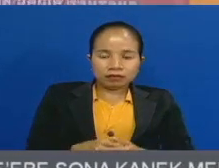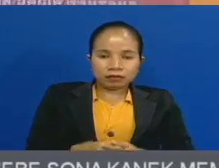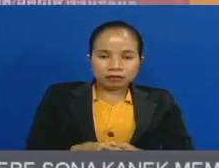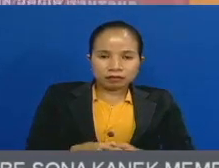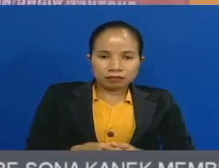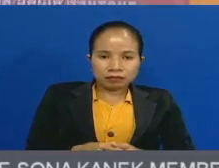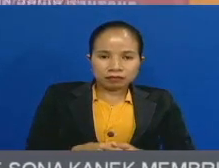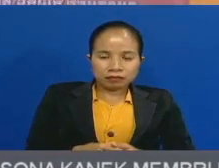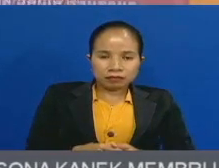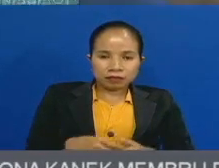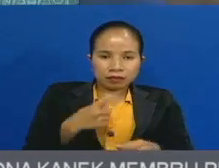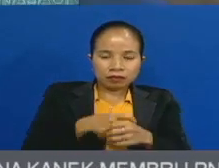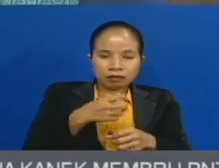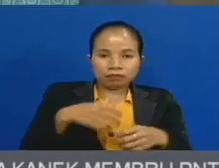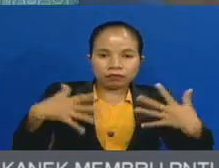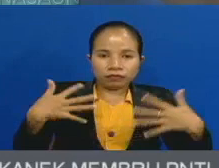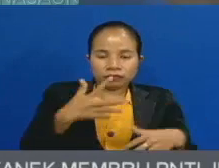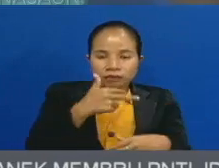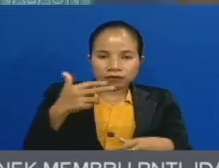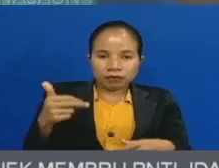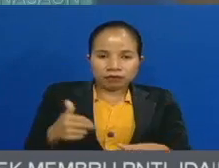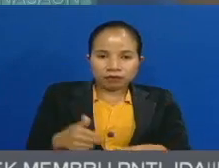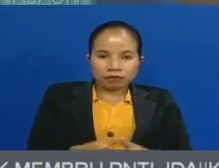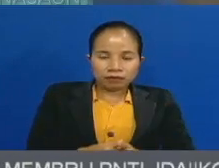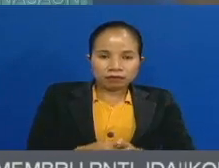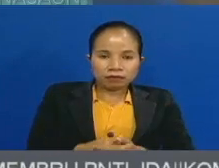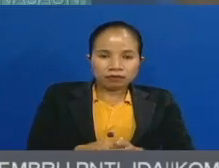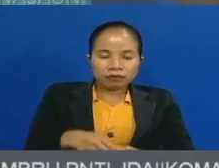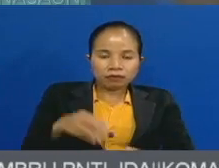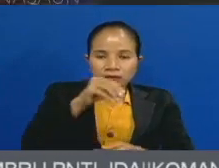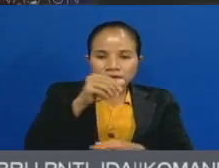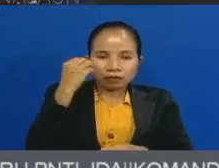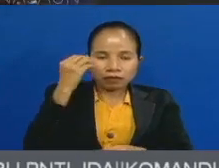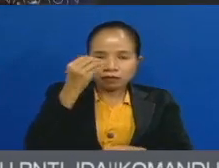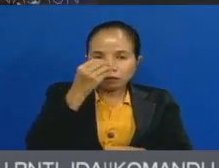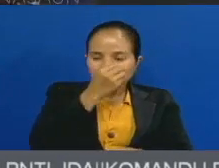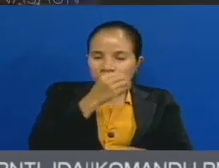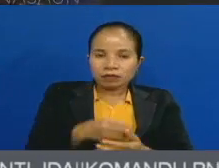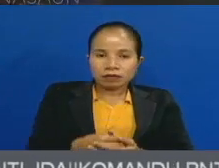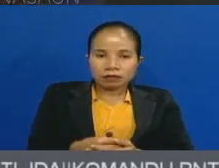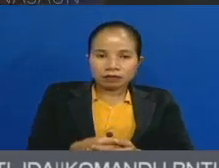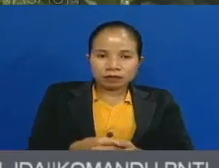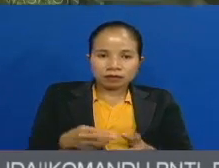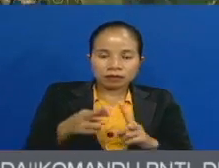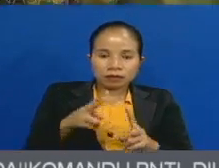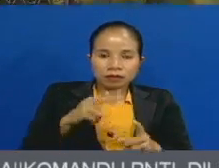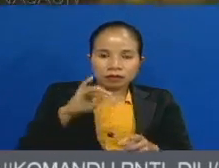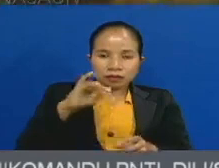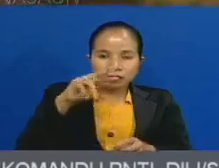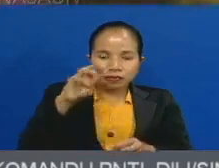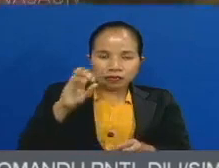E a tempo ocupação Indonésia, no marca missa solene, pode care aifunan e a Parque Nacional Saudoso Nino Koni